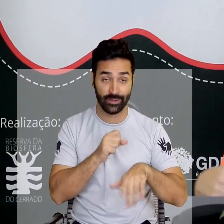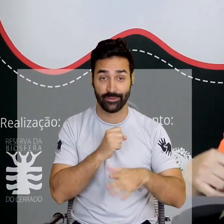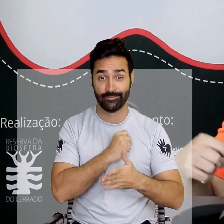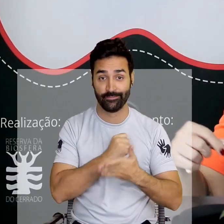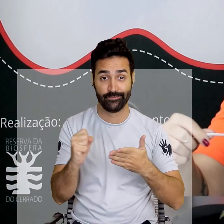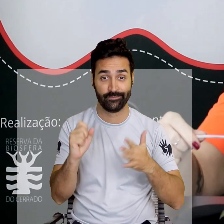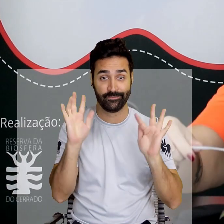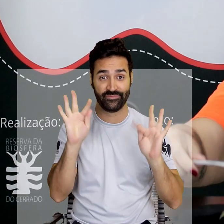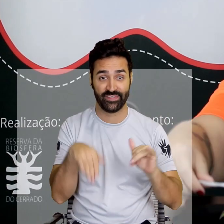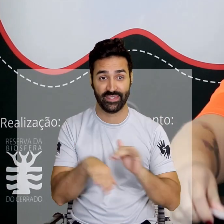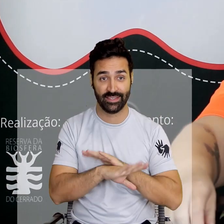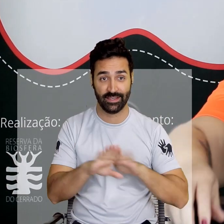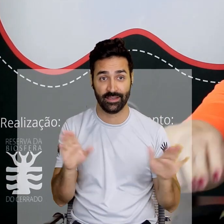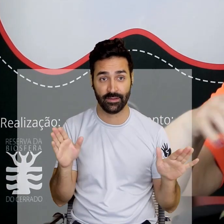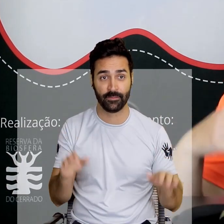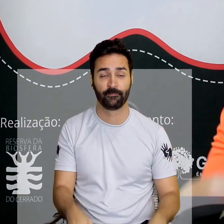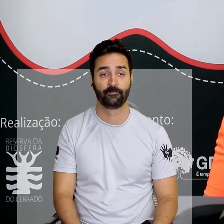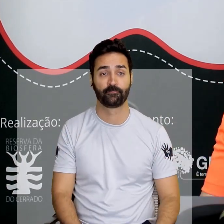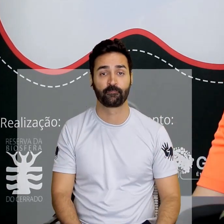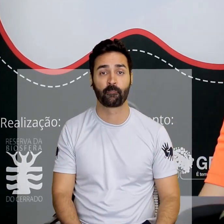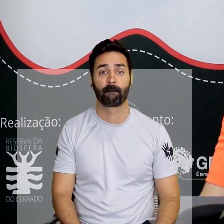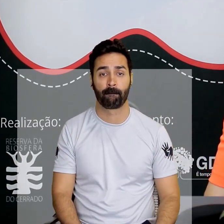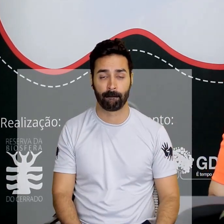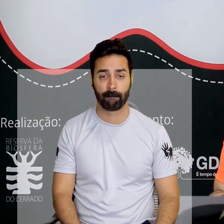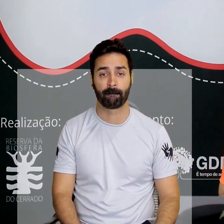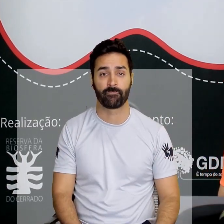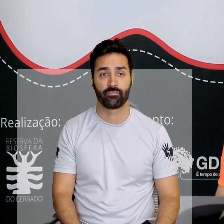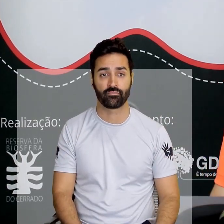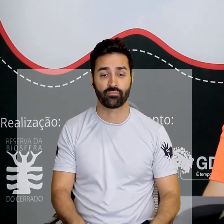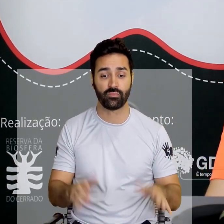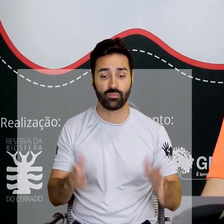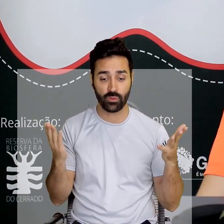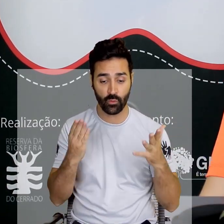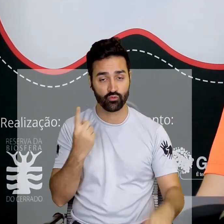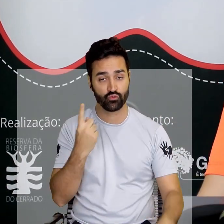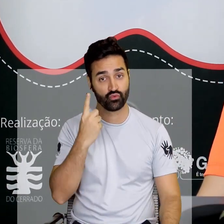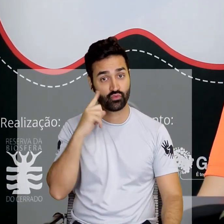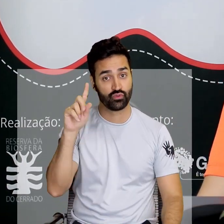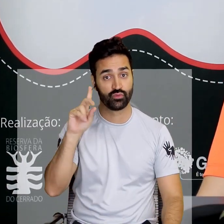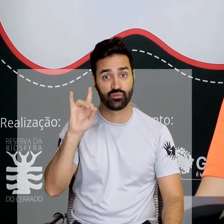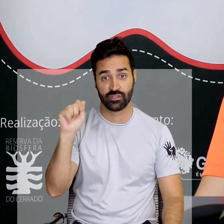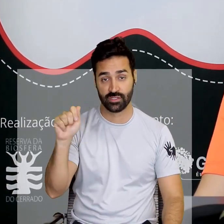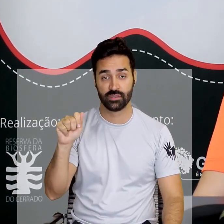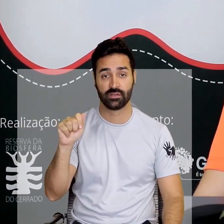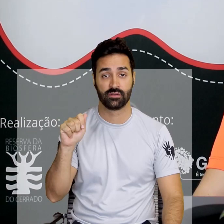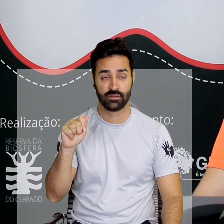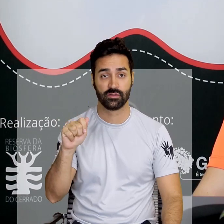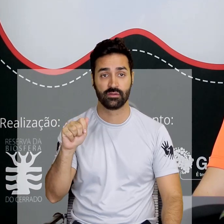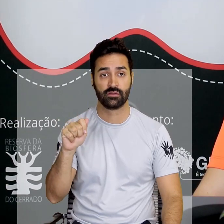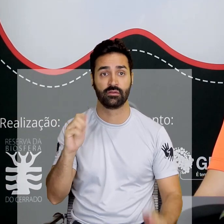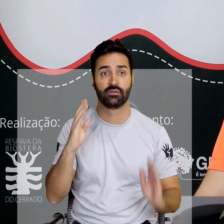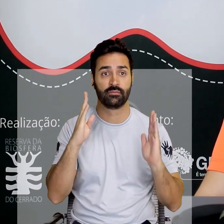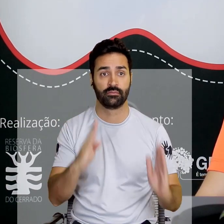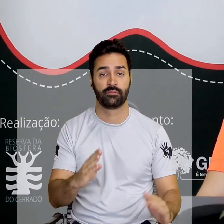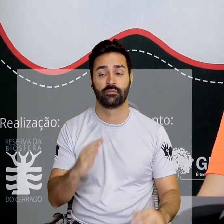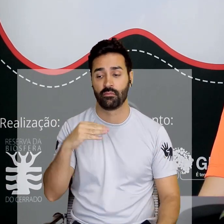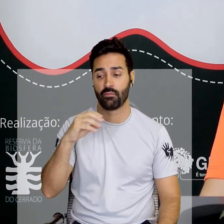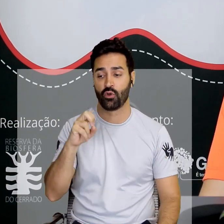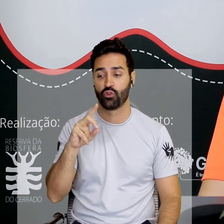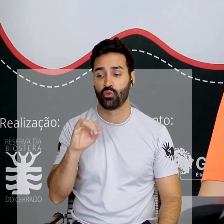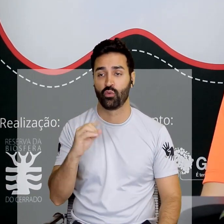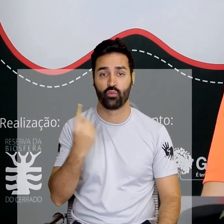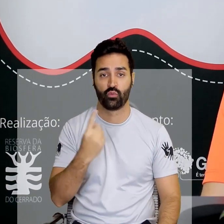né? Nós estamos chegando hoje, como eu falei, ao nosso último dia, né? Final desse módulo